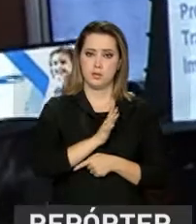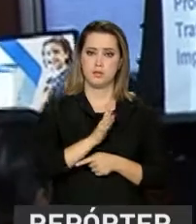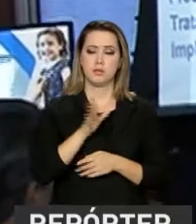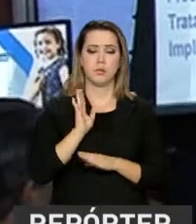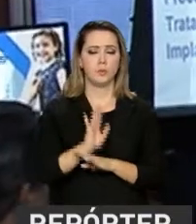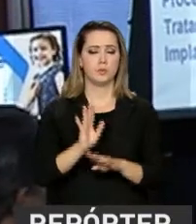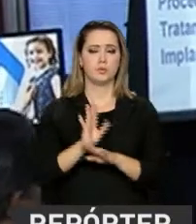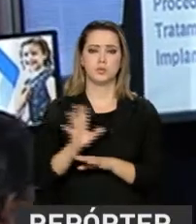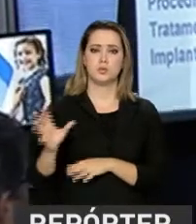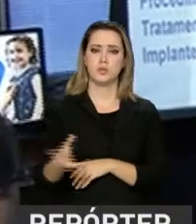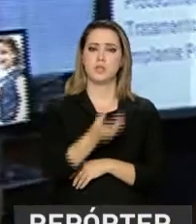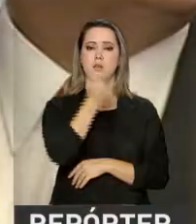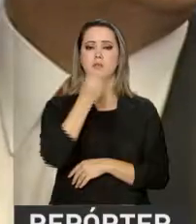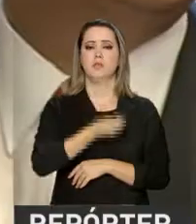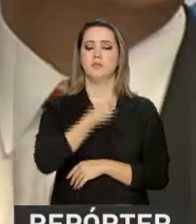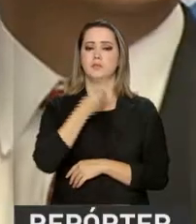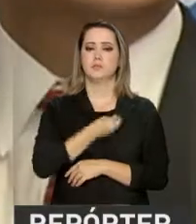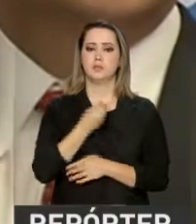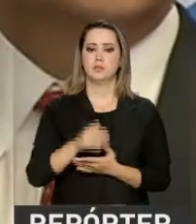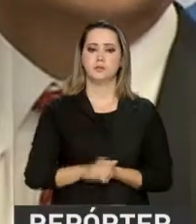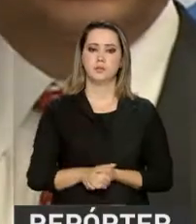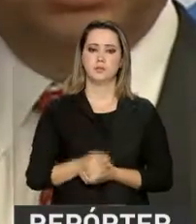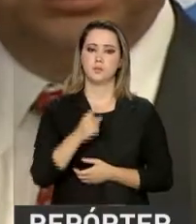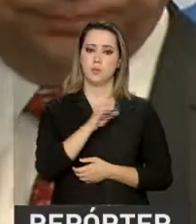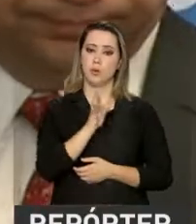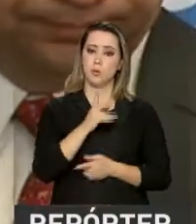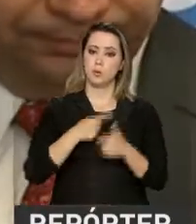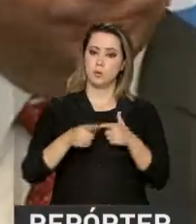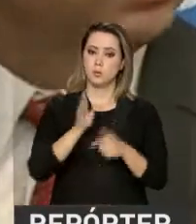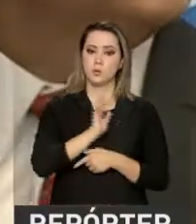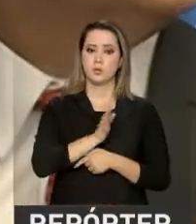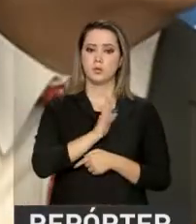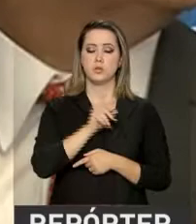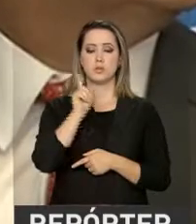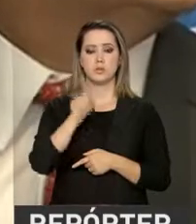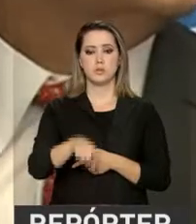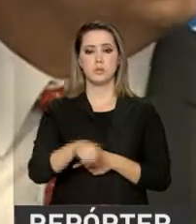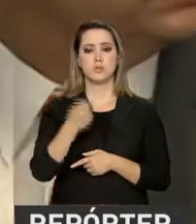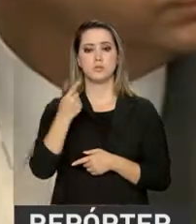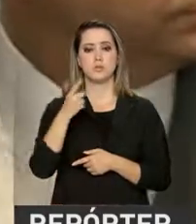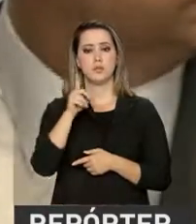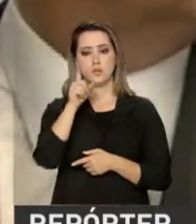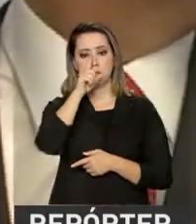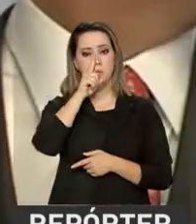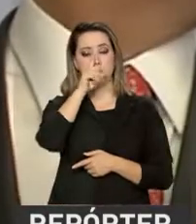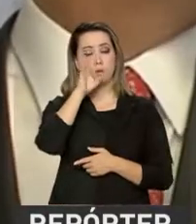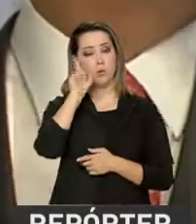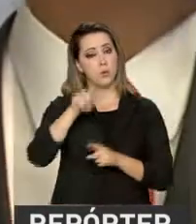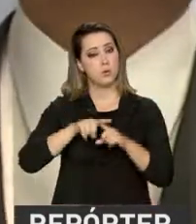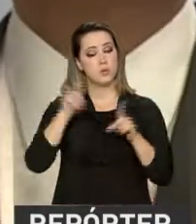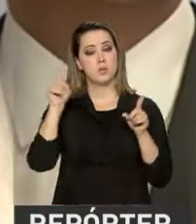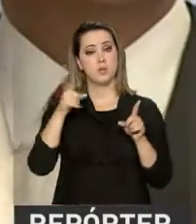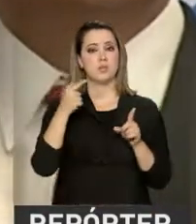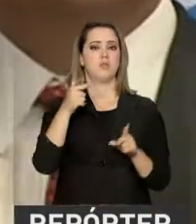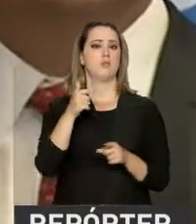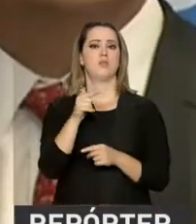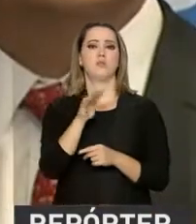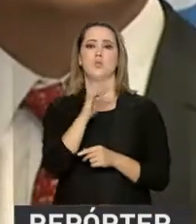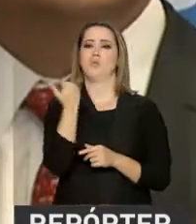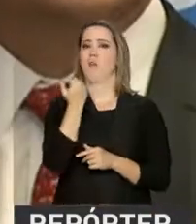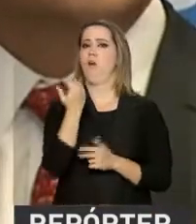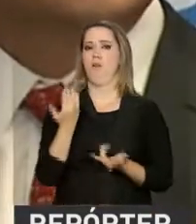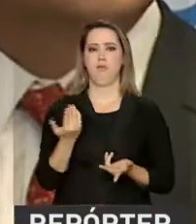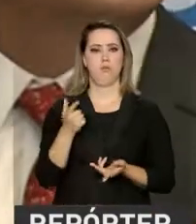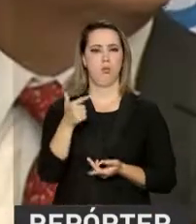ajudar a salvar vidas a cardiopatia congênita é um diagnóstico muito grave é mas não é letal